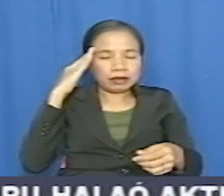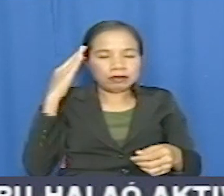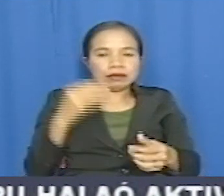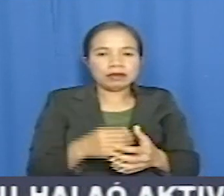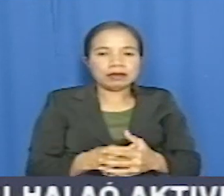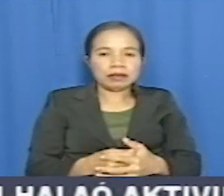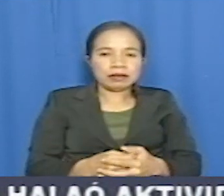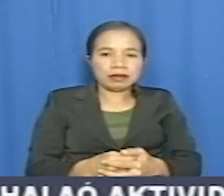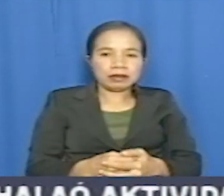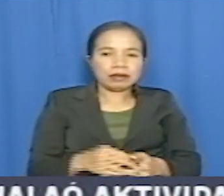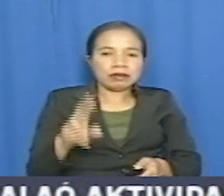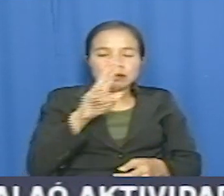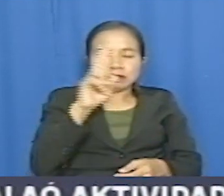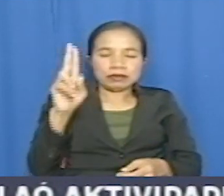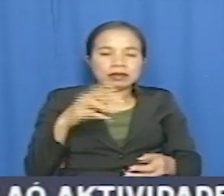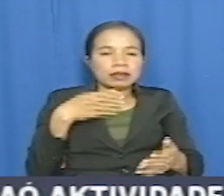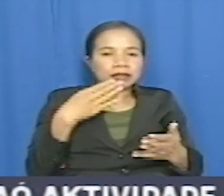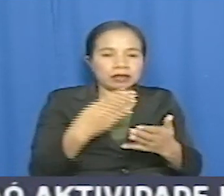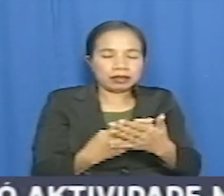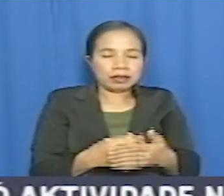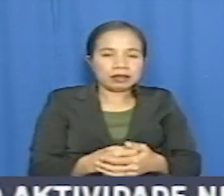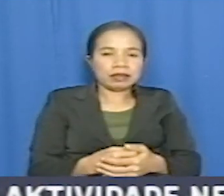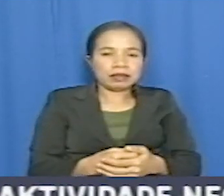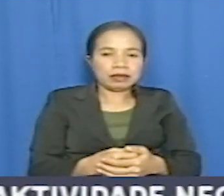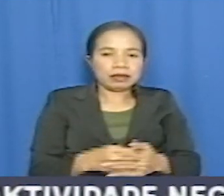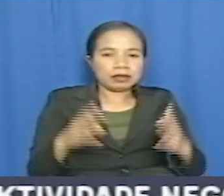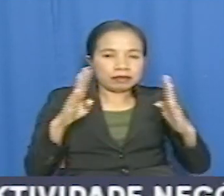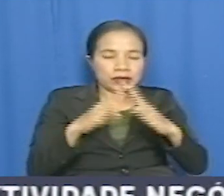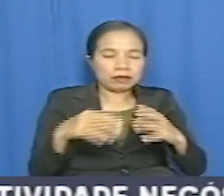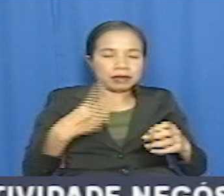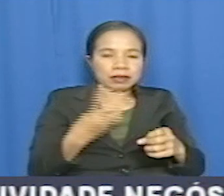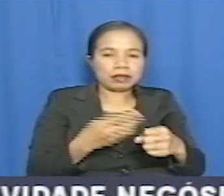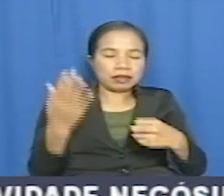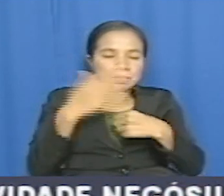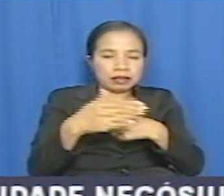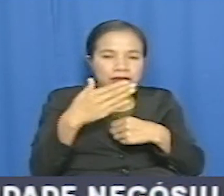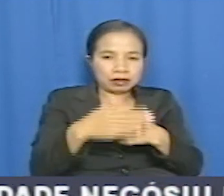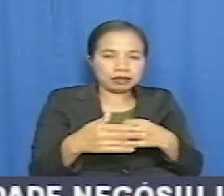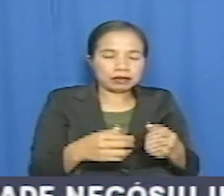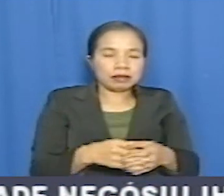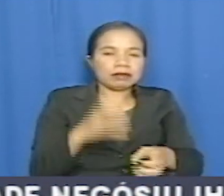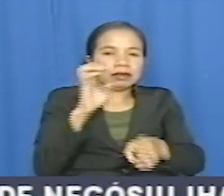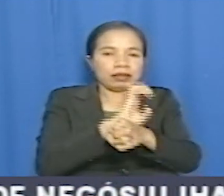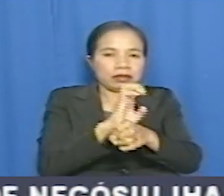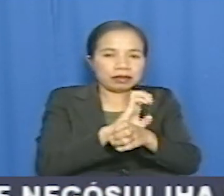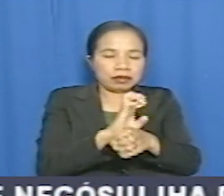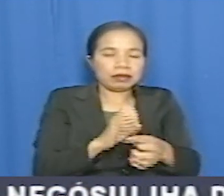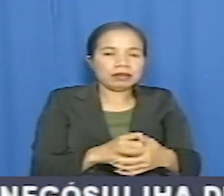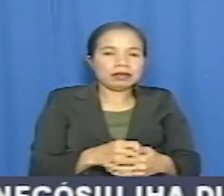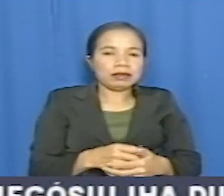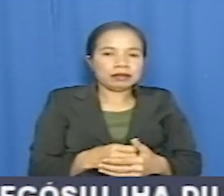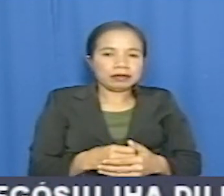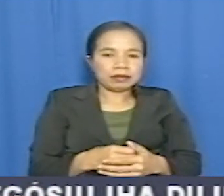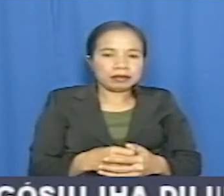CATAC. Investimento no dia, mobiliza capital investimento para Itané RAI, diversifica Itané economia, cria emprego